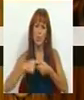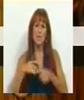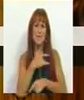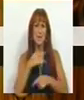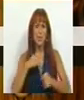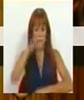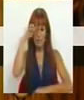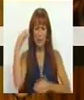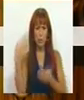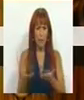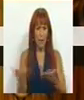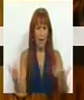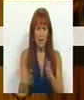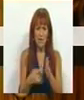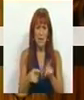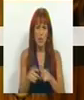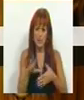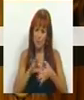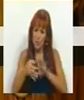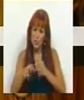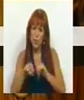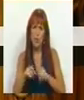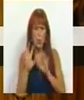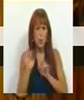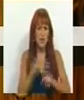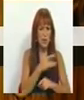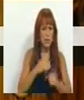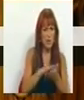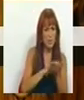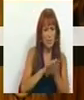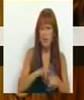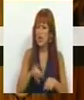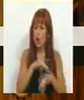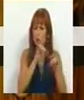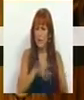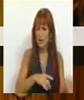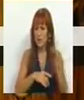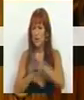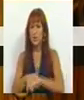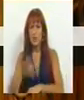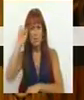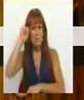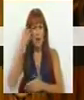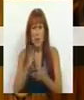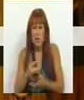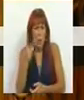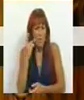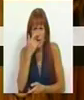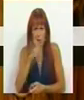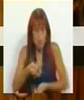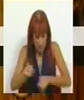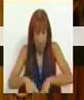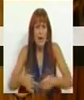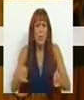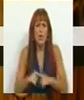saúde, dificultando a necessária articulação entre os cuidados de saúde primários e hospitalares, comprometendo não só a vida dos utentes, mas